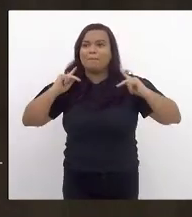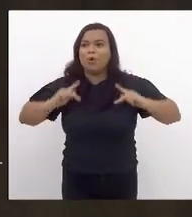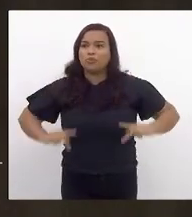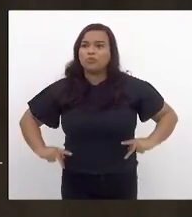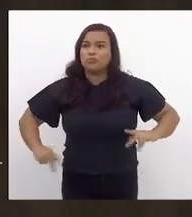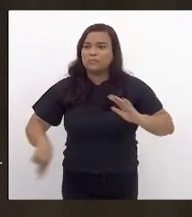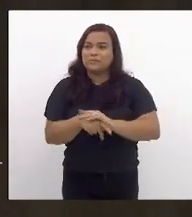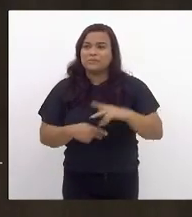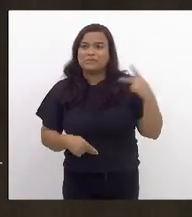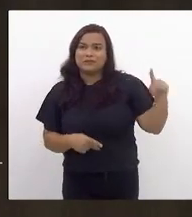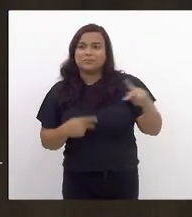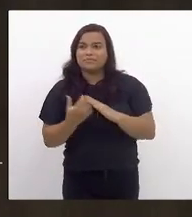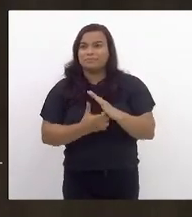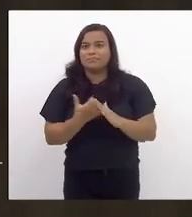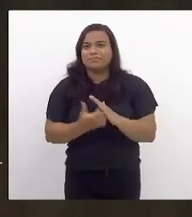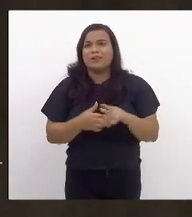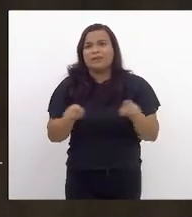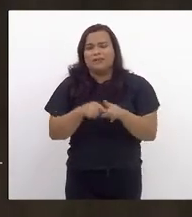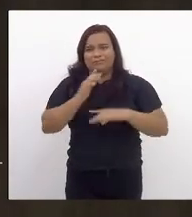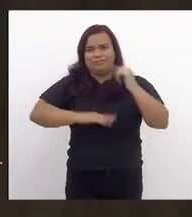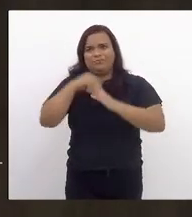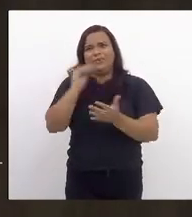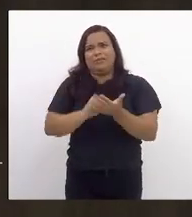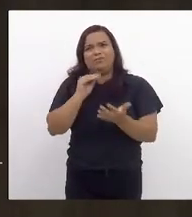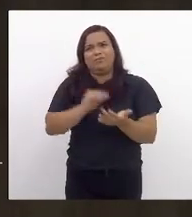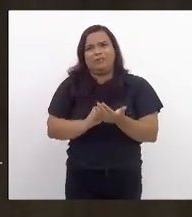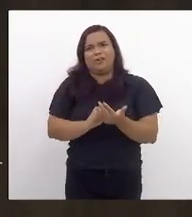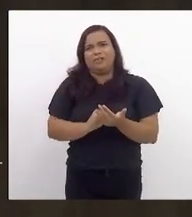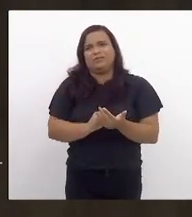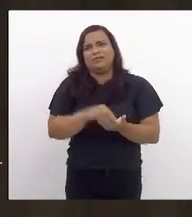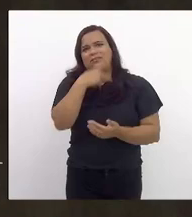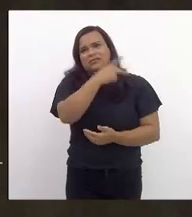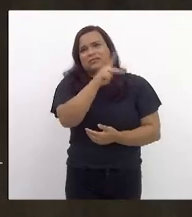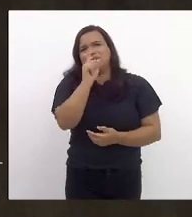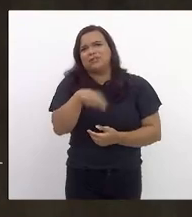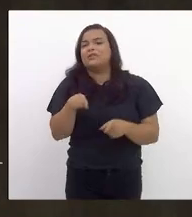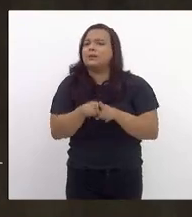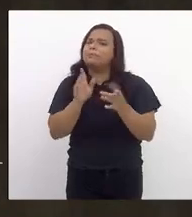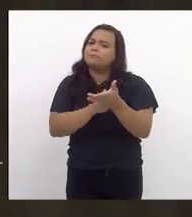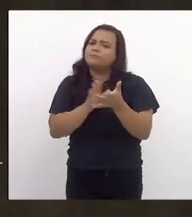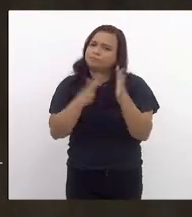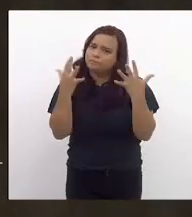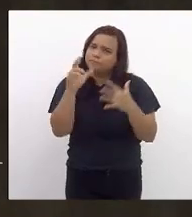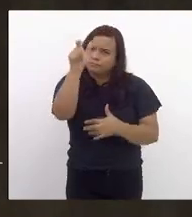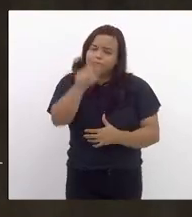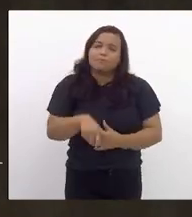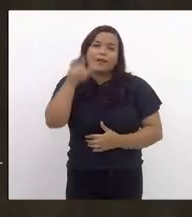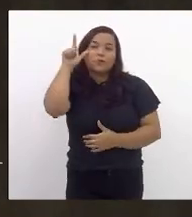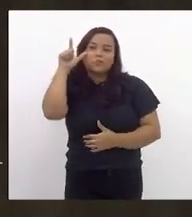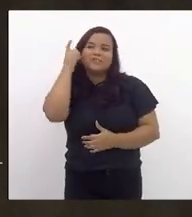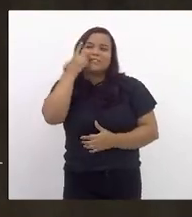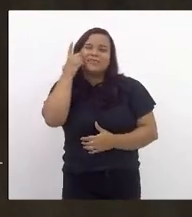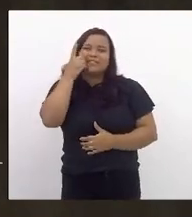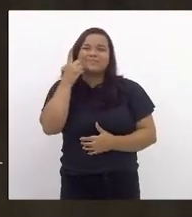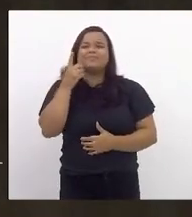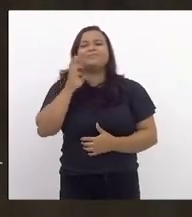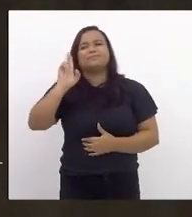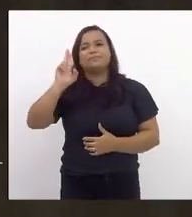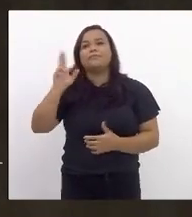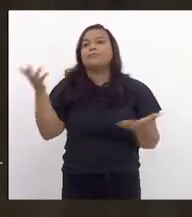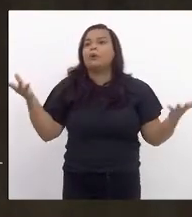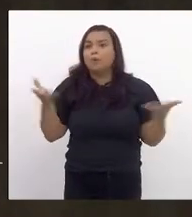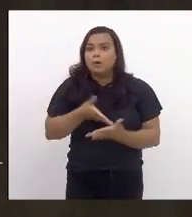lhe é peculiar. Parabenizar a deputada Lucinha pela condução. Hoje, presenciei o deputado Átila Nunes fazendo menção ao